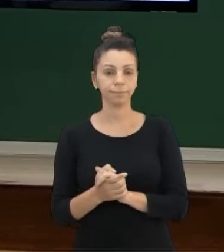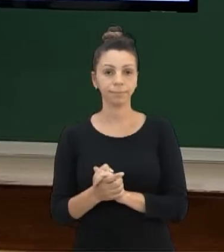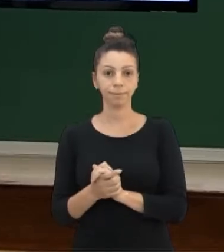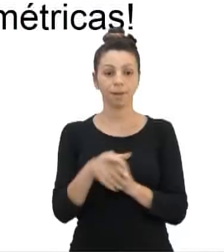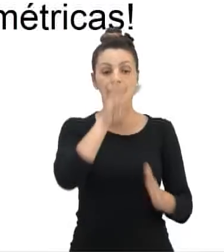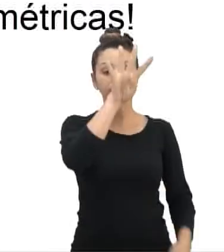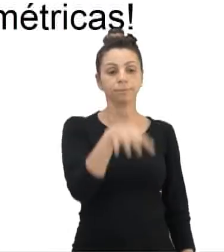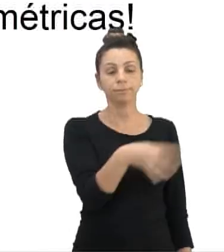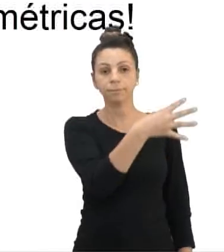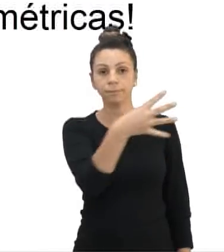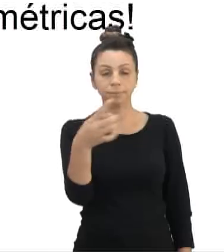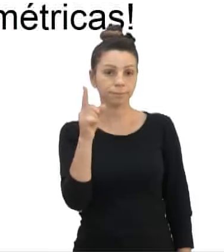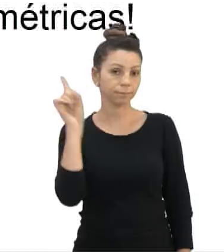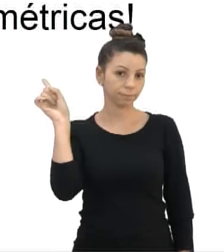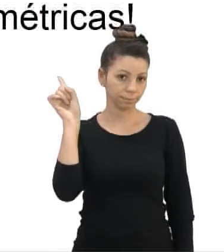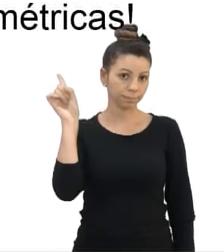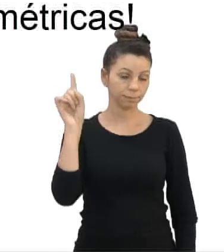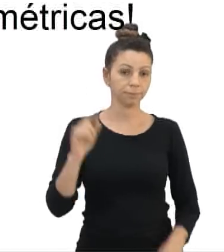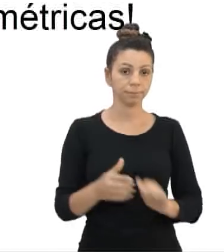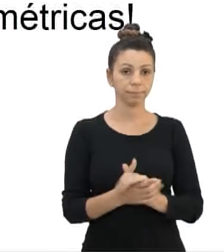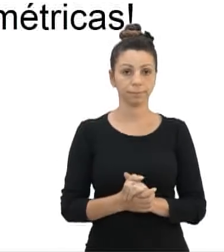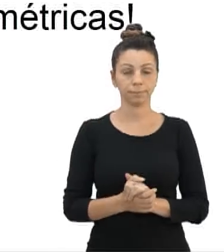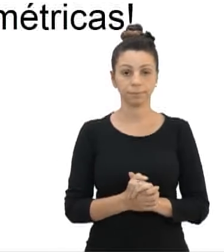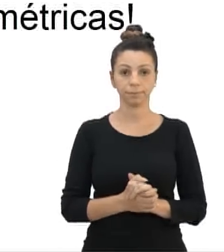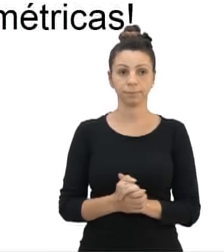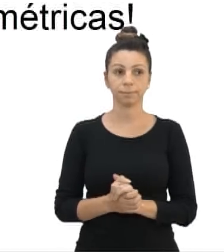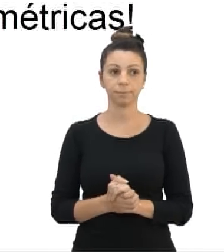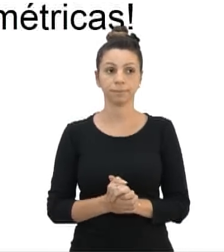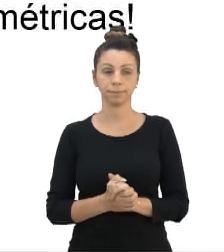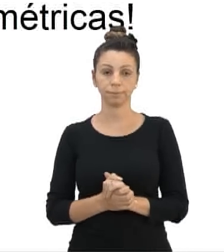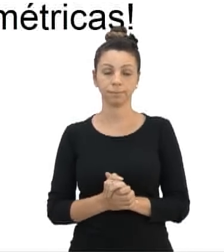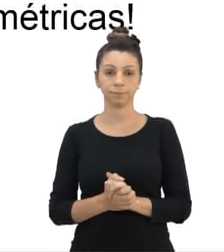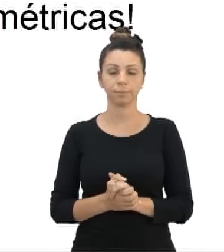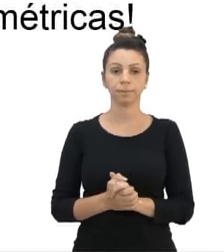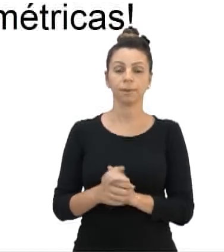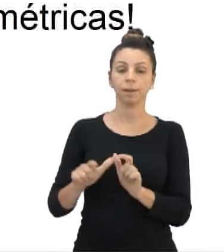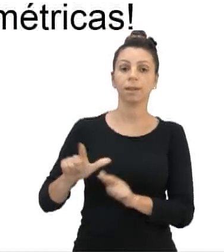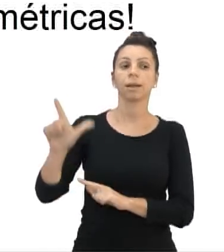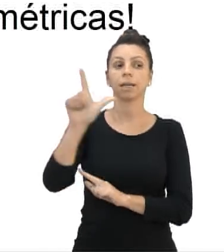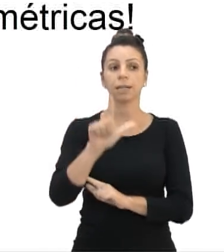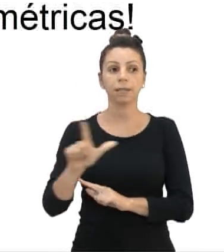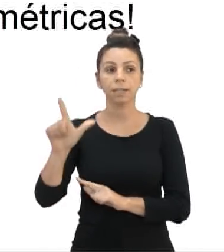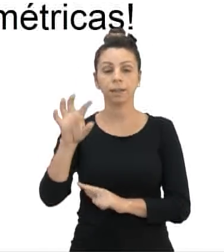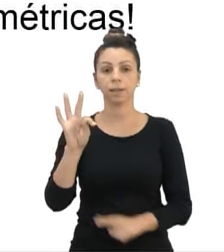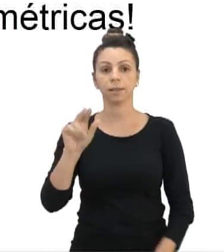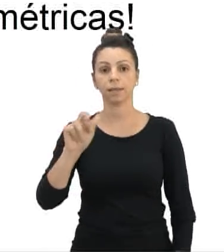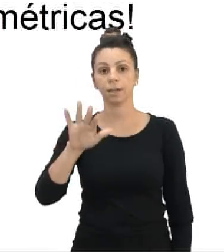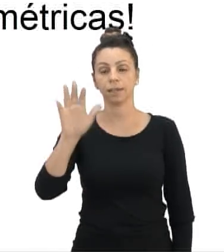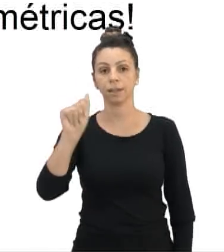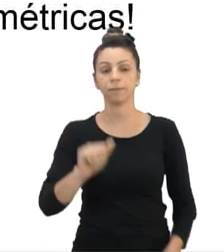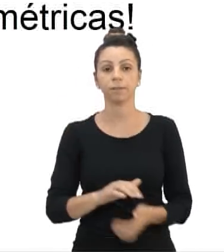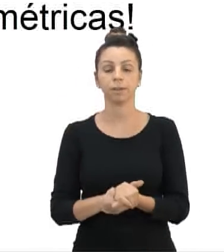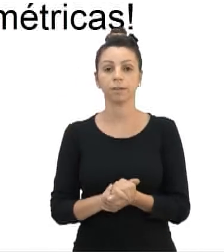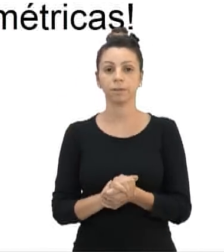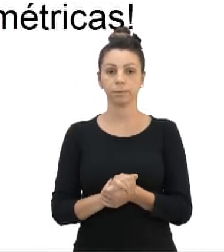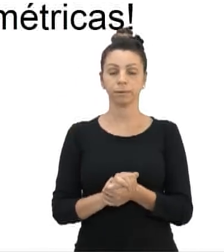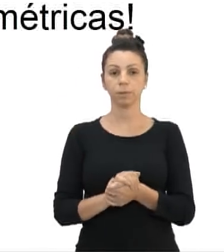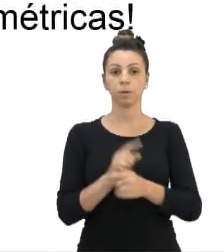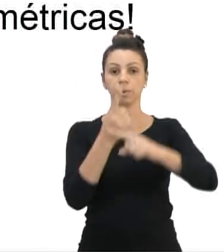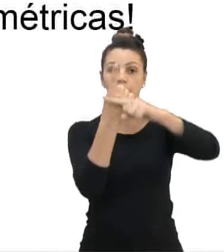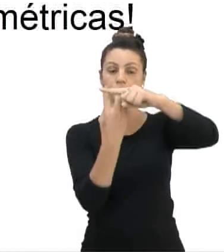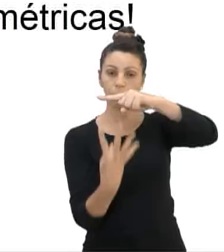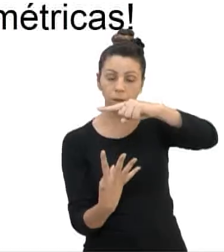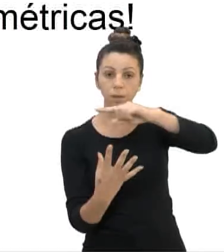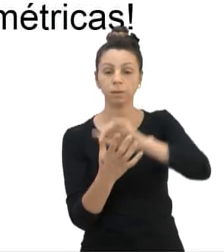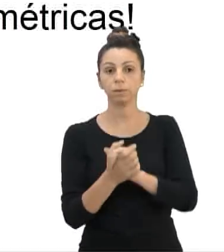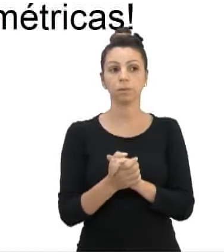ó. Então vocês vão ver nessa tabela, vocês vão ter ali os valores de litro, o valor da tarefa, o valor da quarta, o valor do